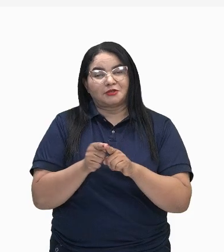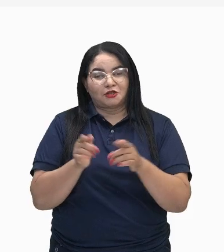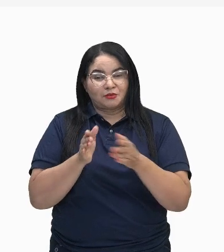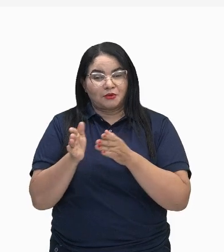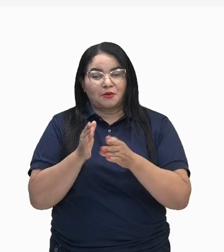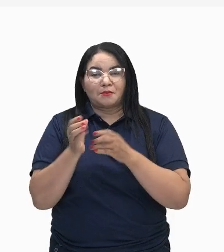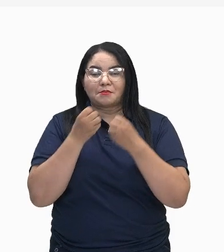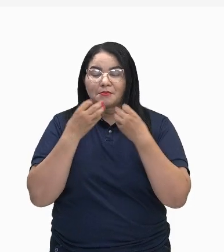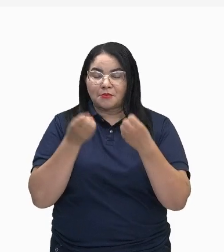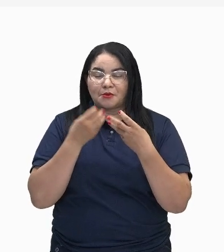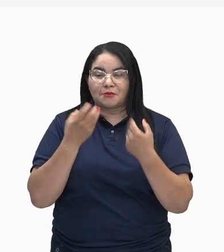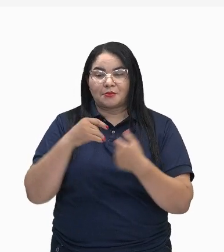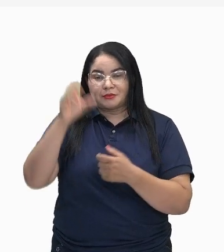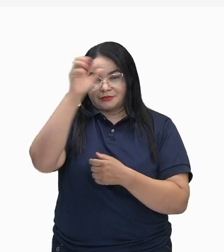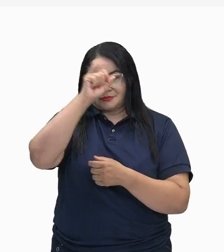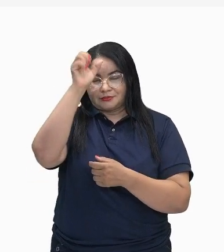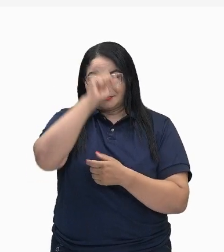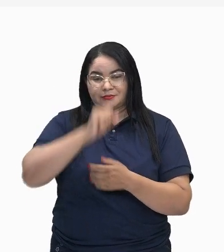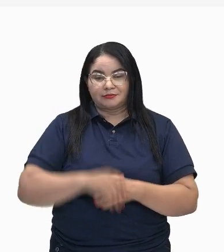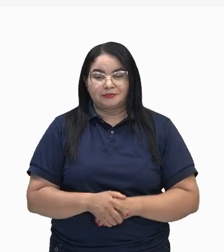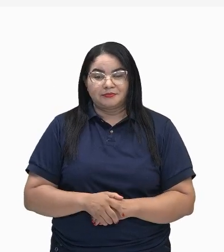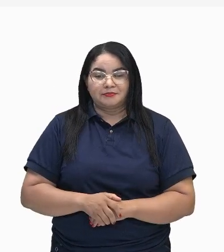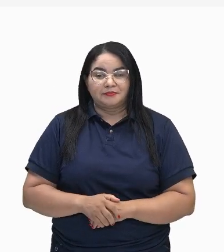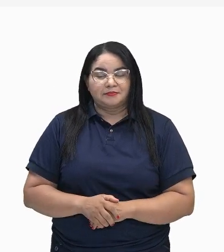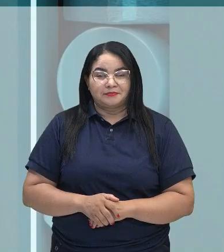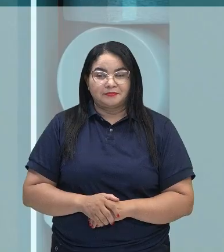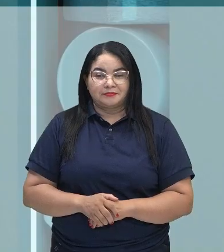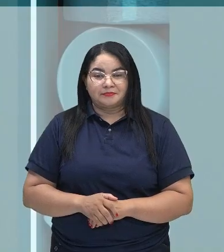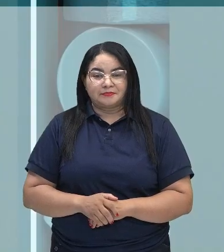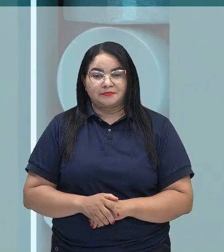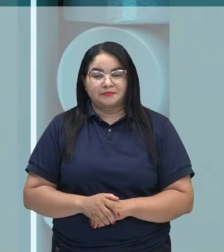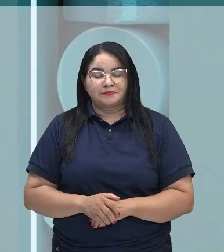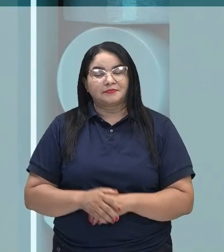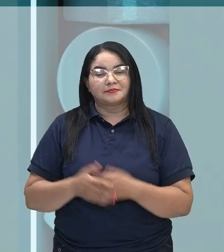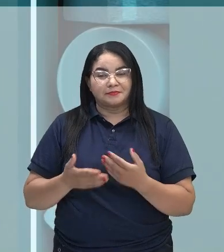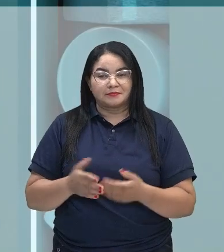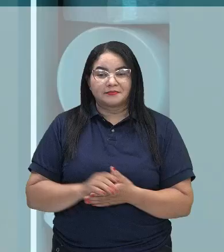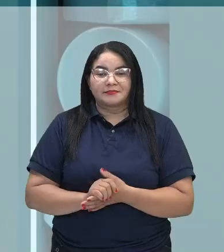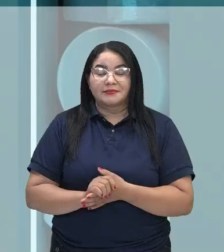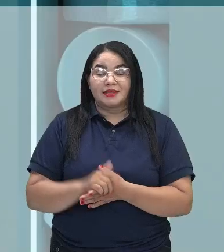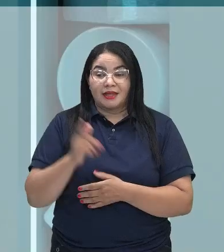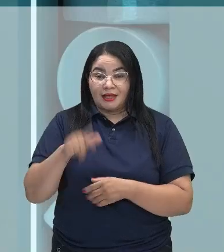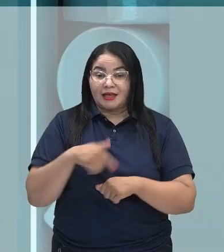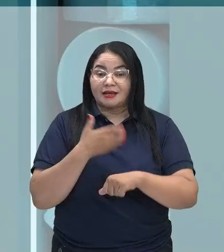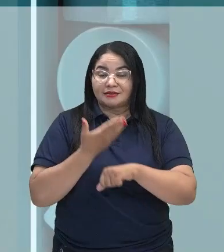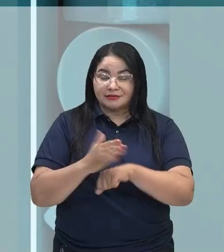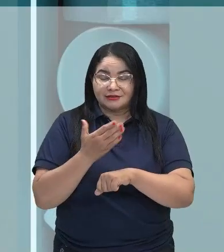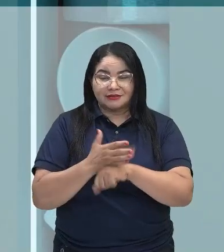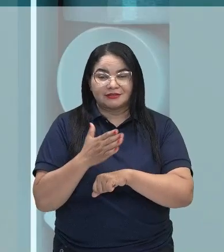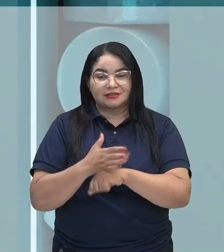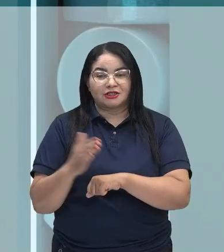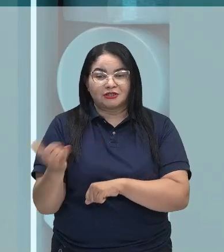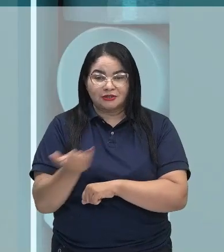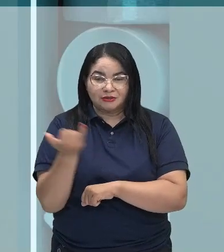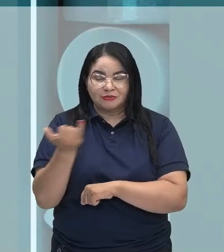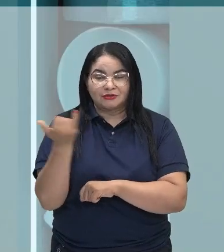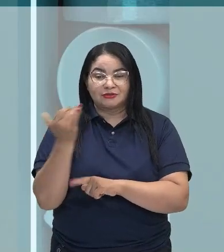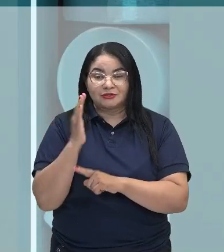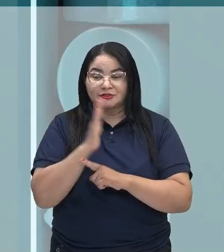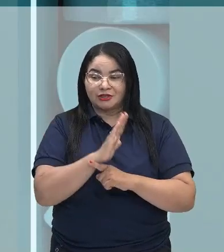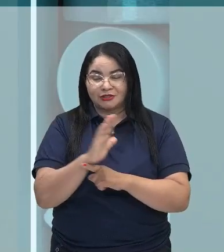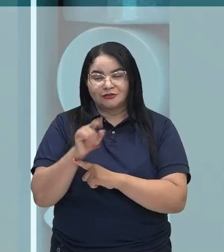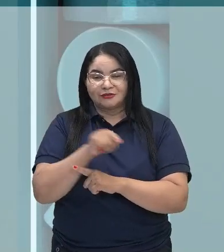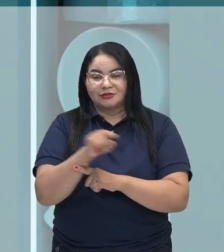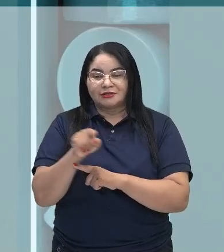de aprendizado. Então, esse ensaio, ele gera confiança aí,